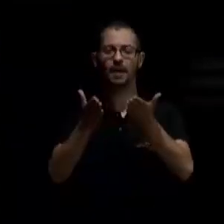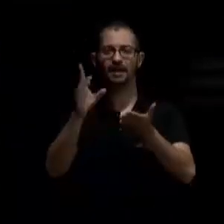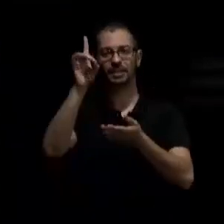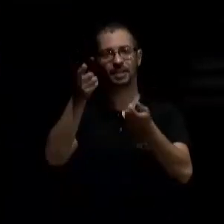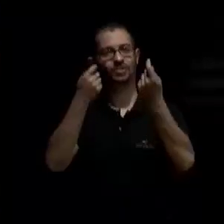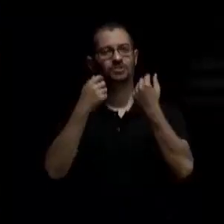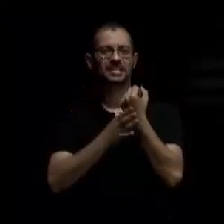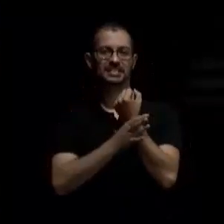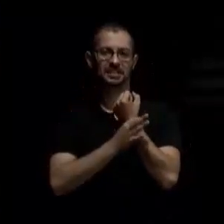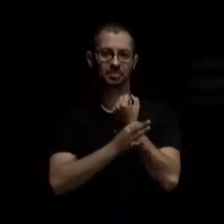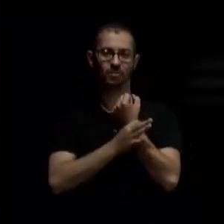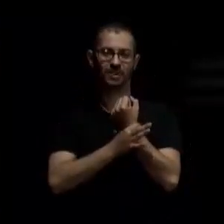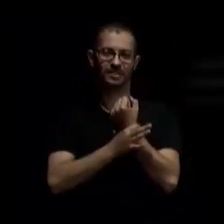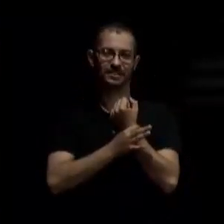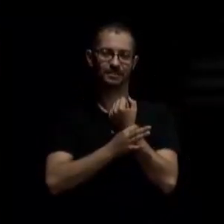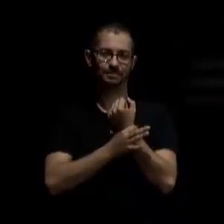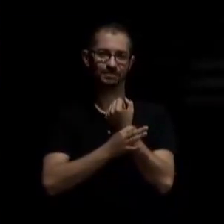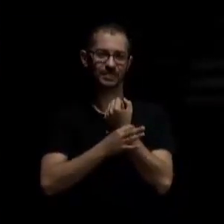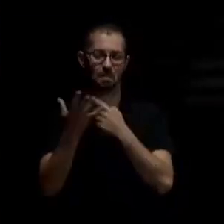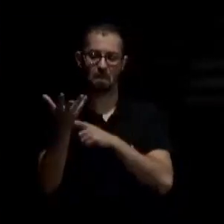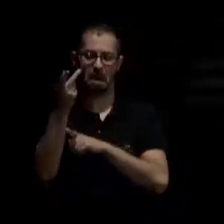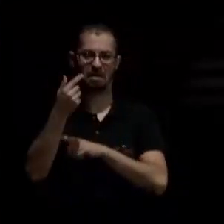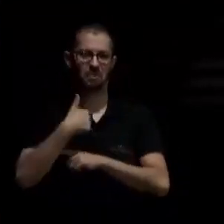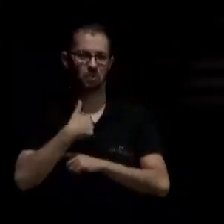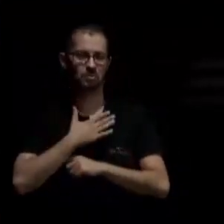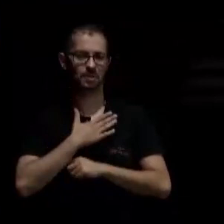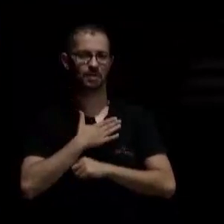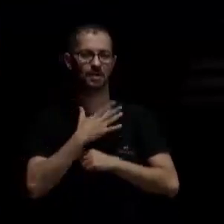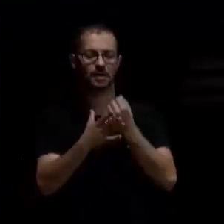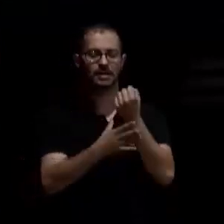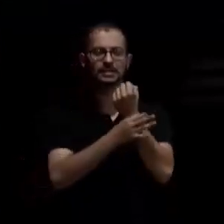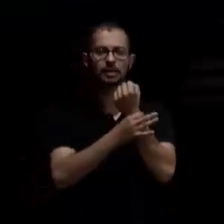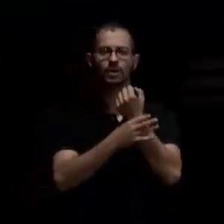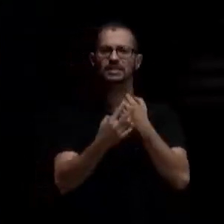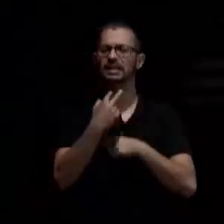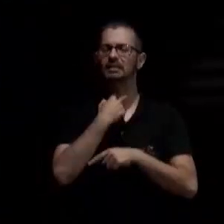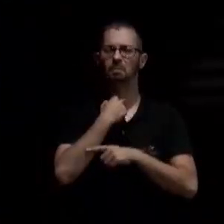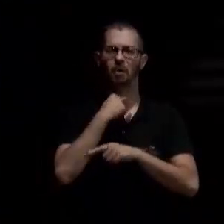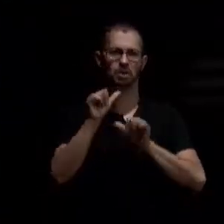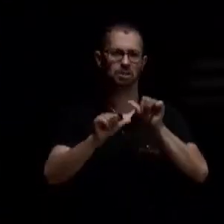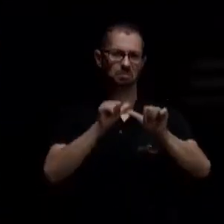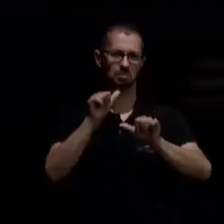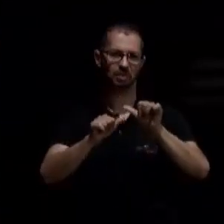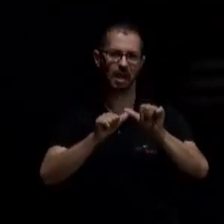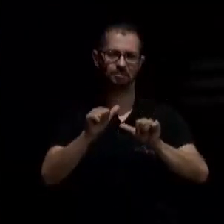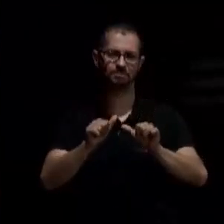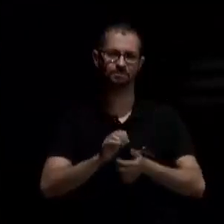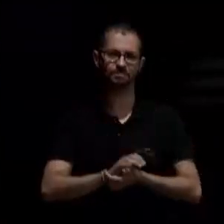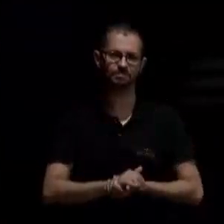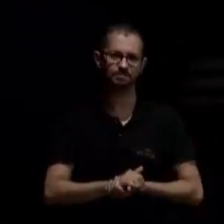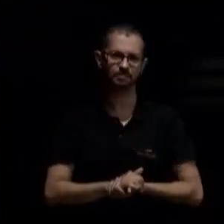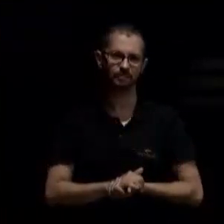segurança. Isso é tremendo para mim. Uma segurança que não pode mudar. Quando